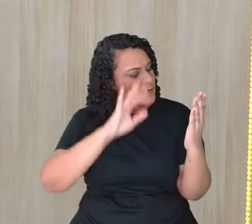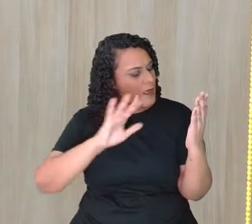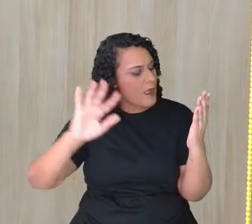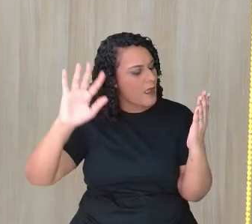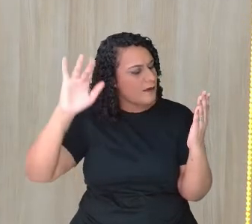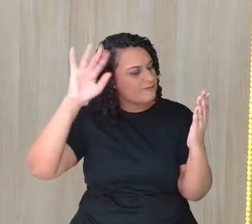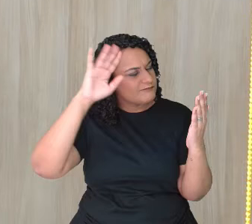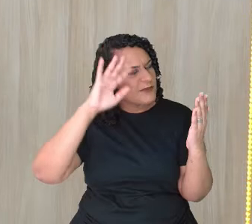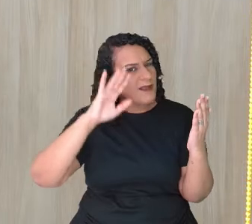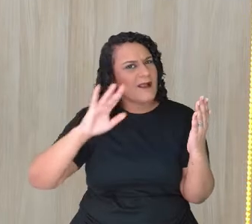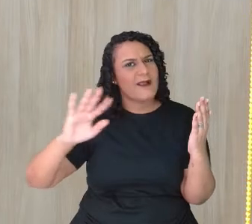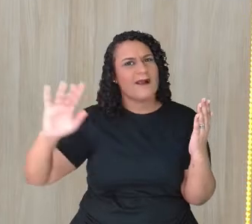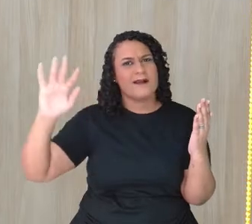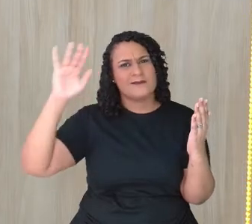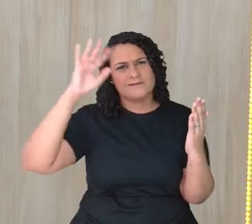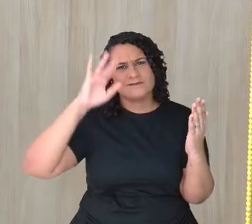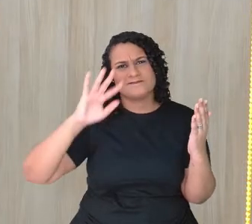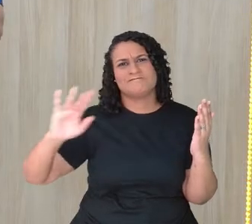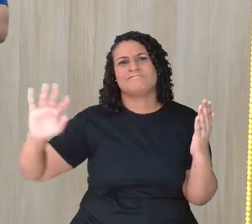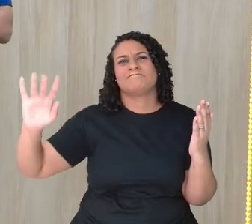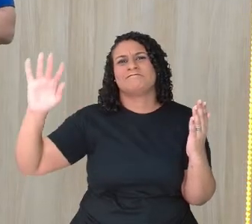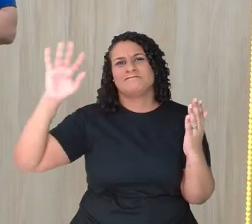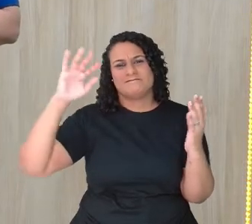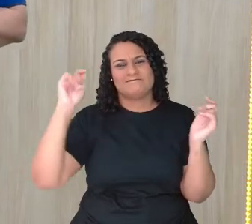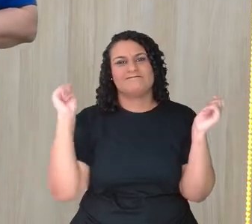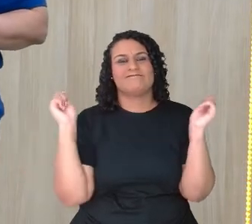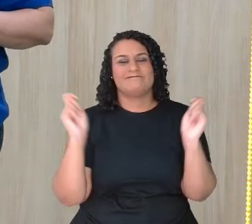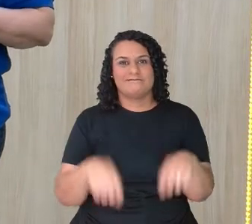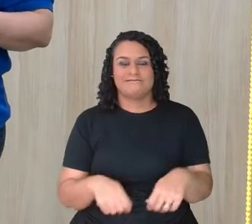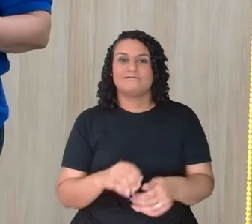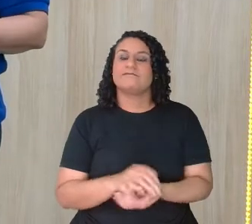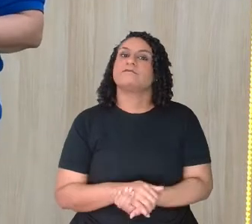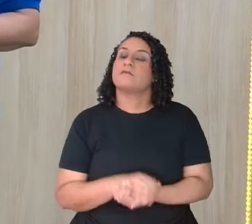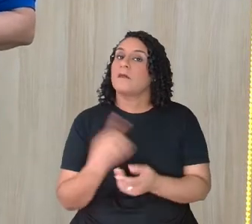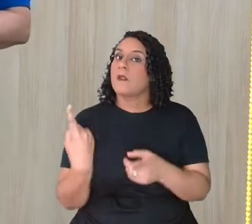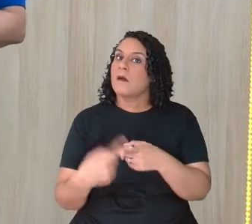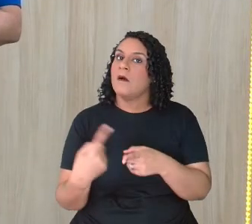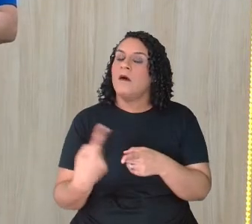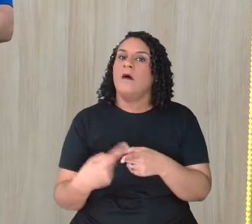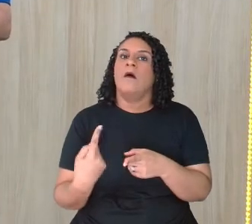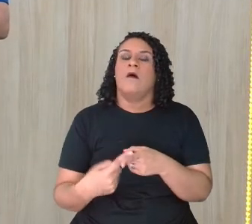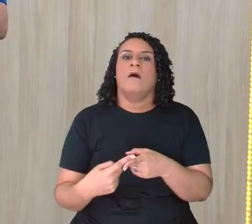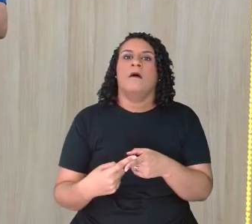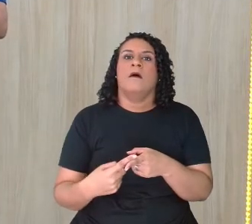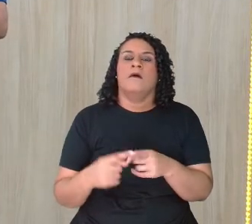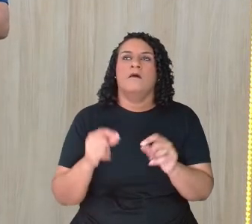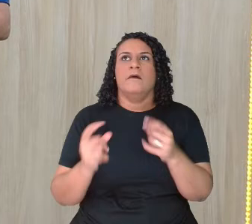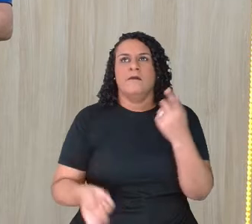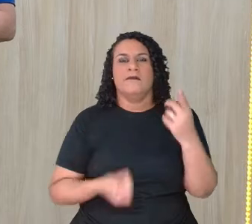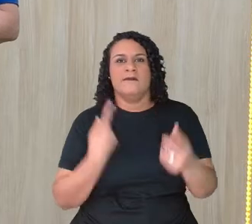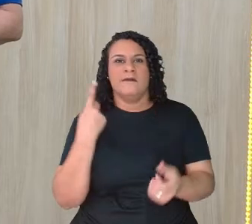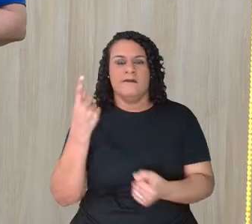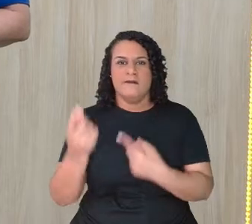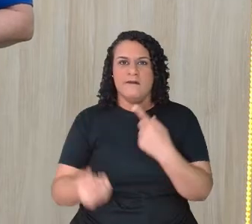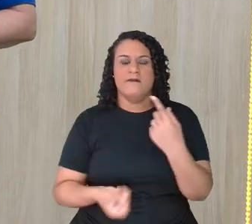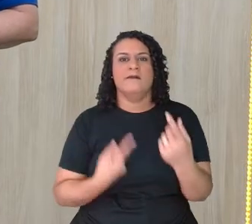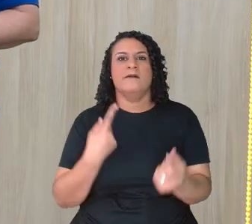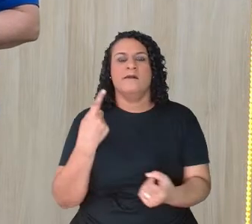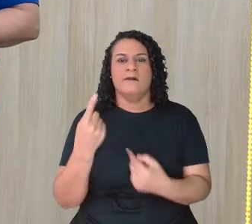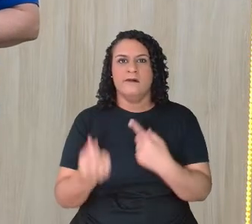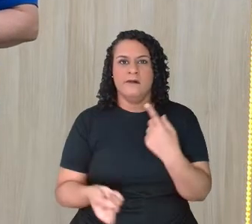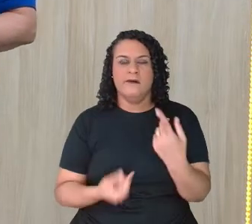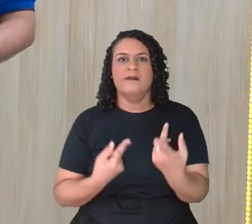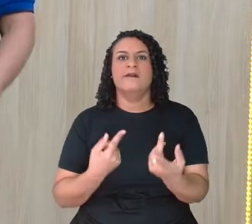permitam vivenciar esse campo de imaginação, porque isso nos traz, não é, às vezes, respostas,